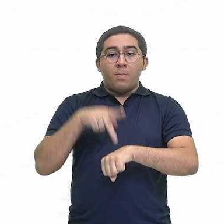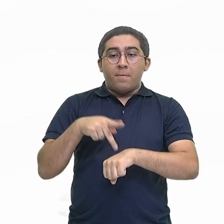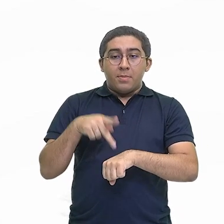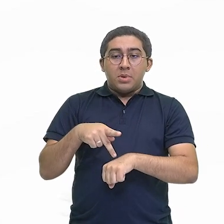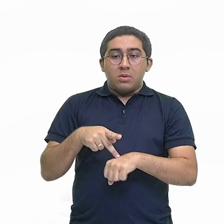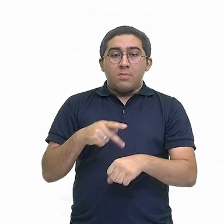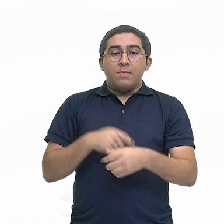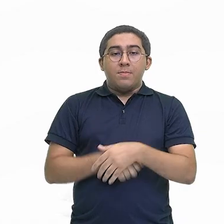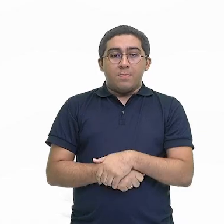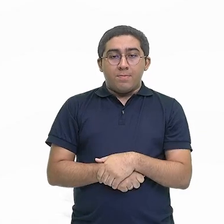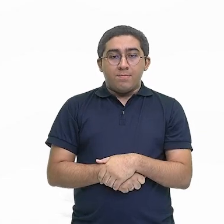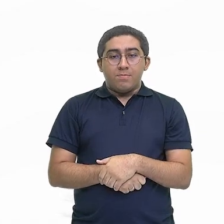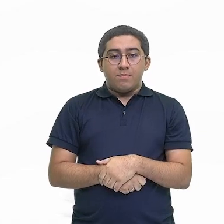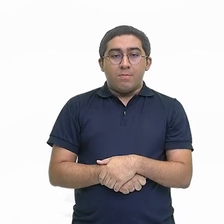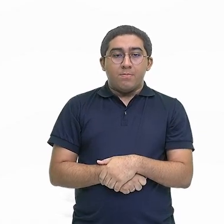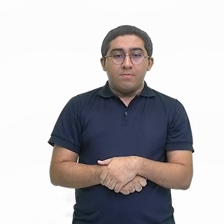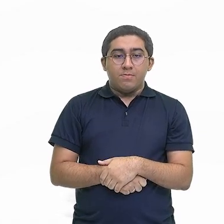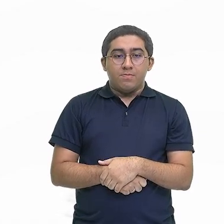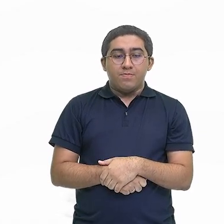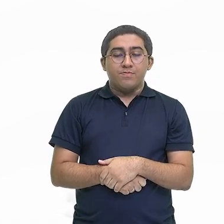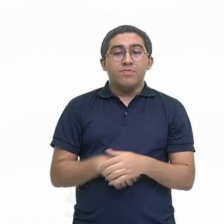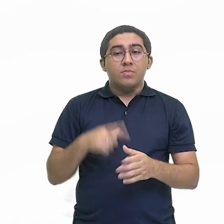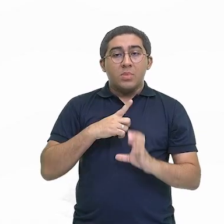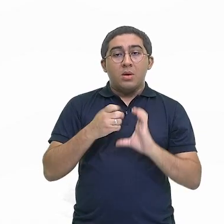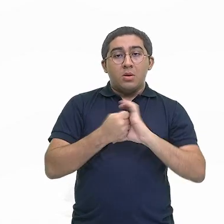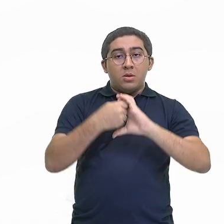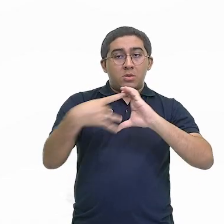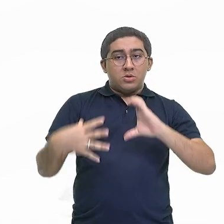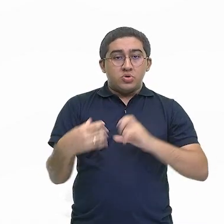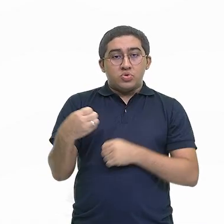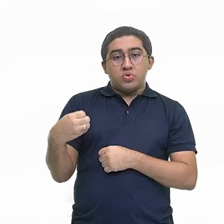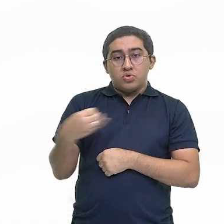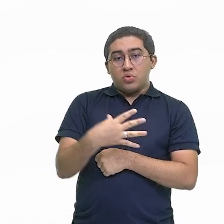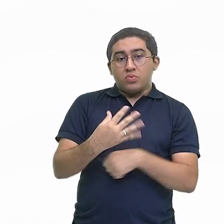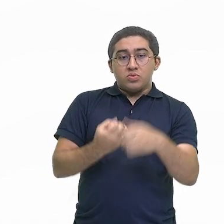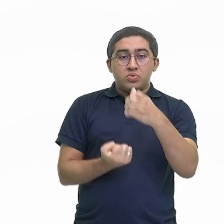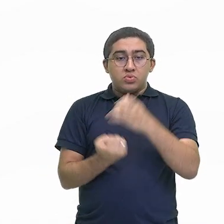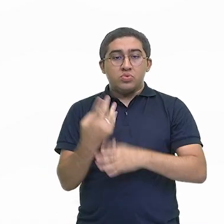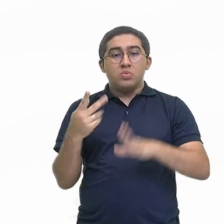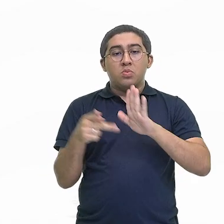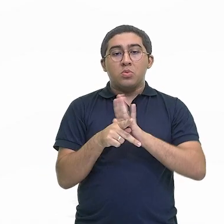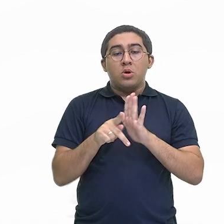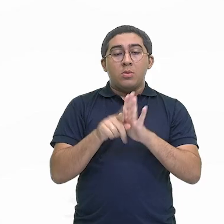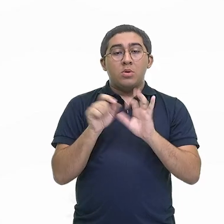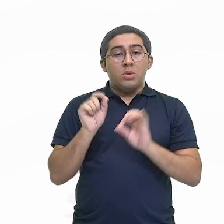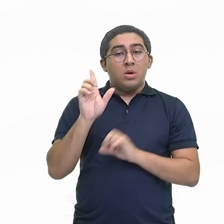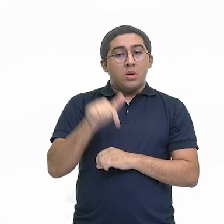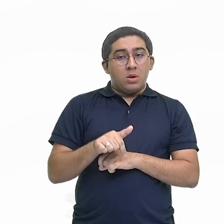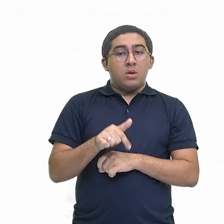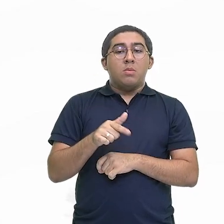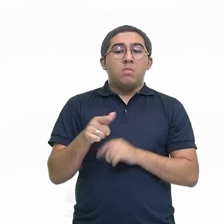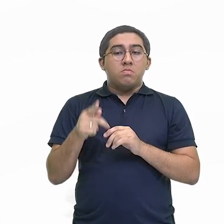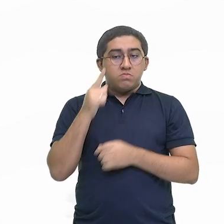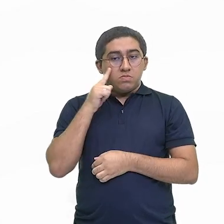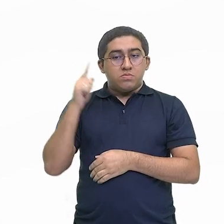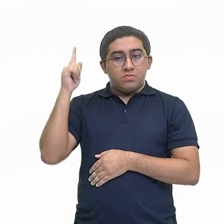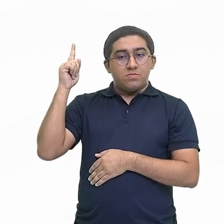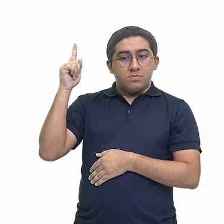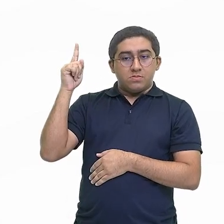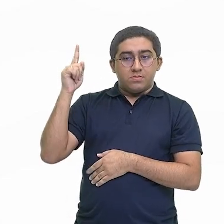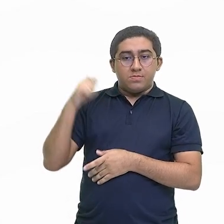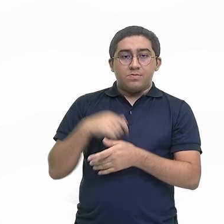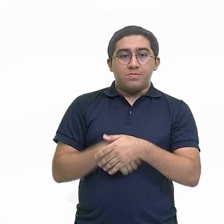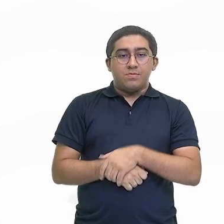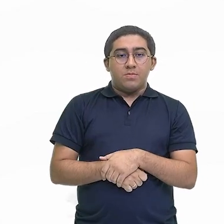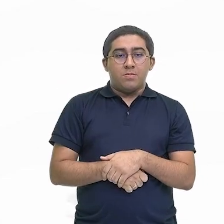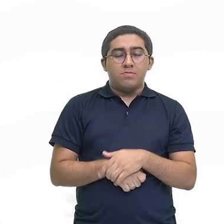ter elementos minerais novos sendo formados nas chamadas bacias sedimentares.